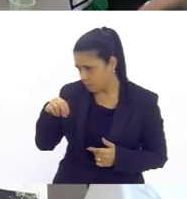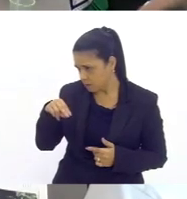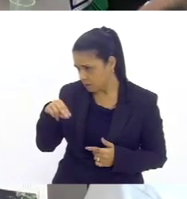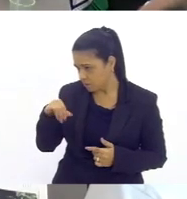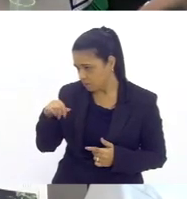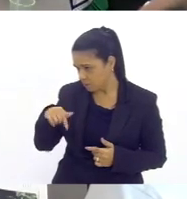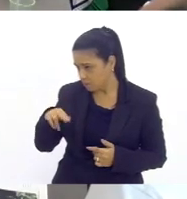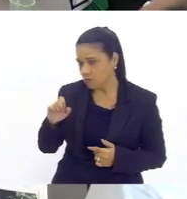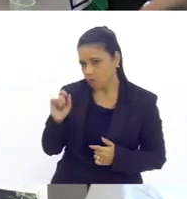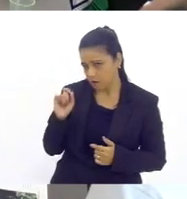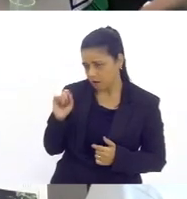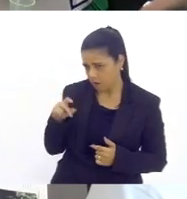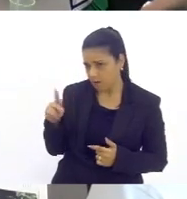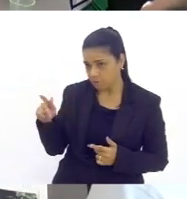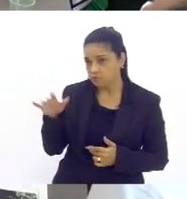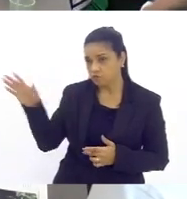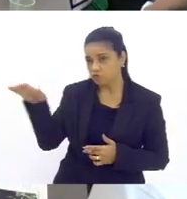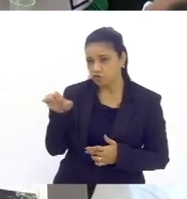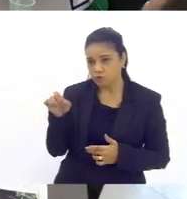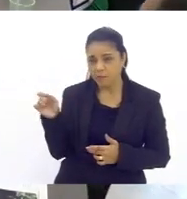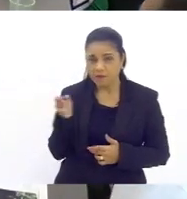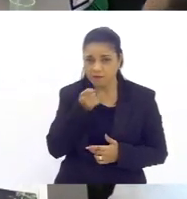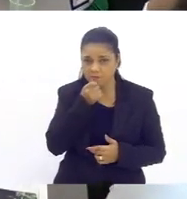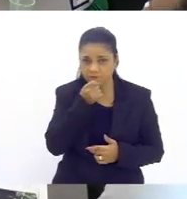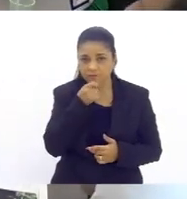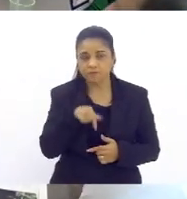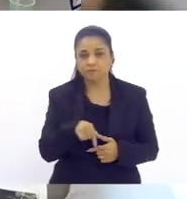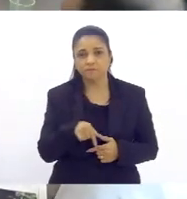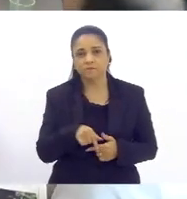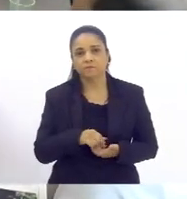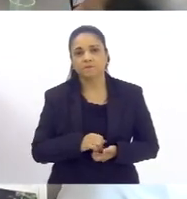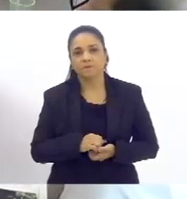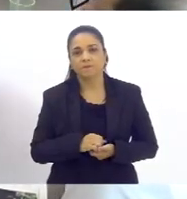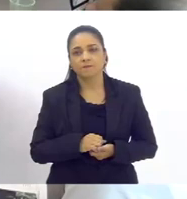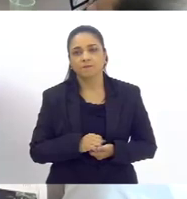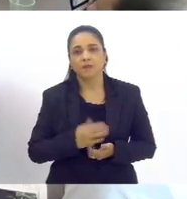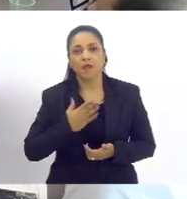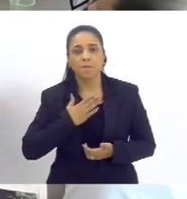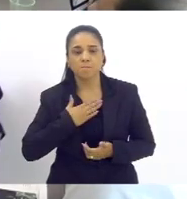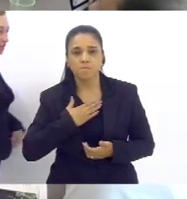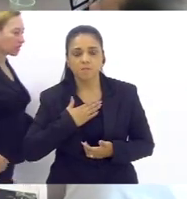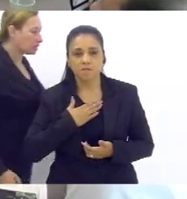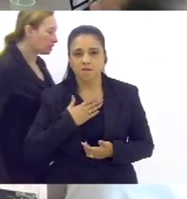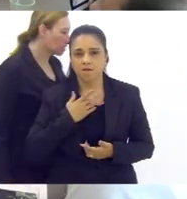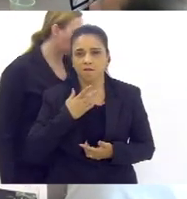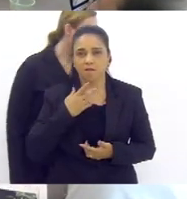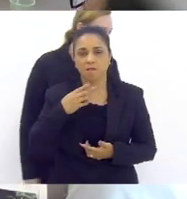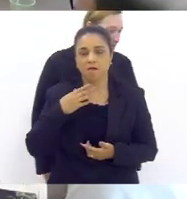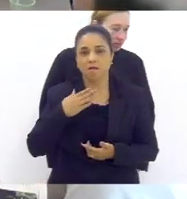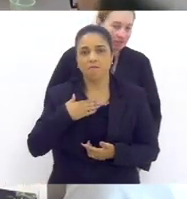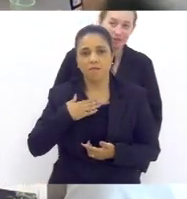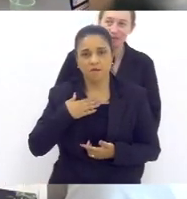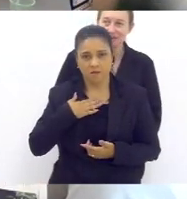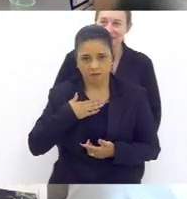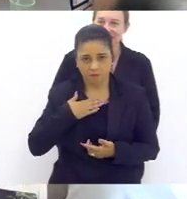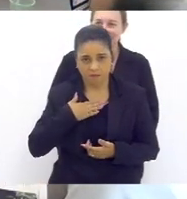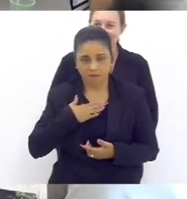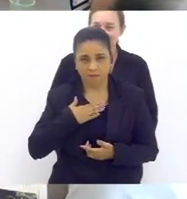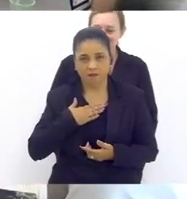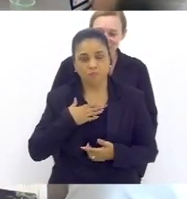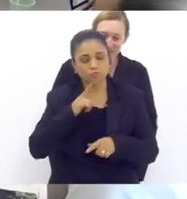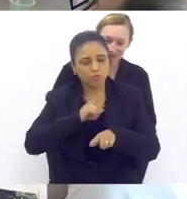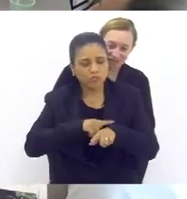aqui depois a culpa agora alguns não falar não é da Monique é minha e da do tempo que é